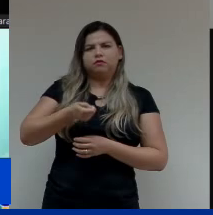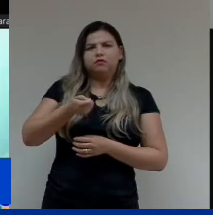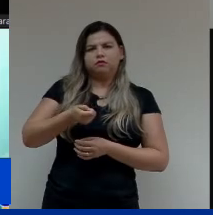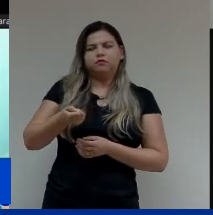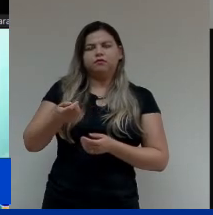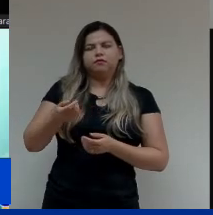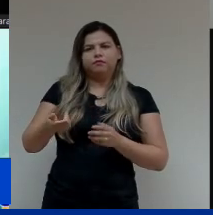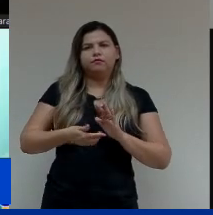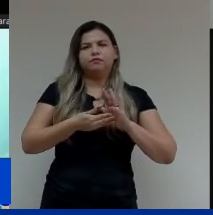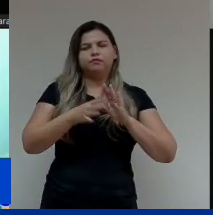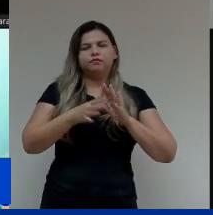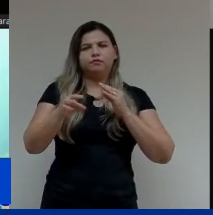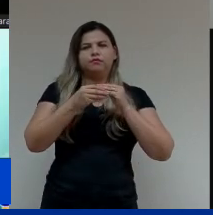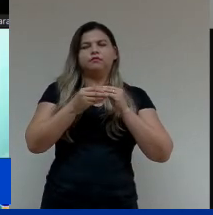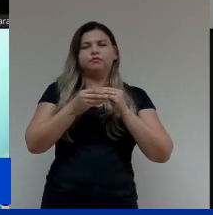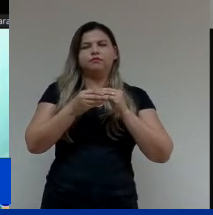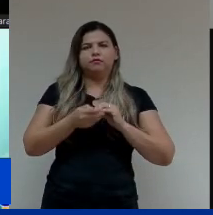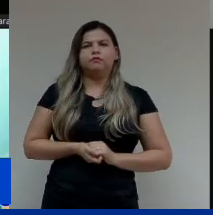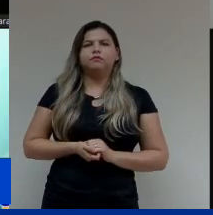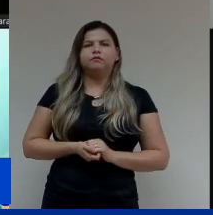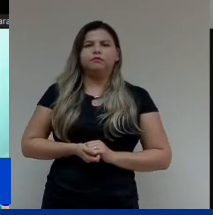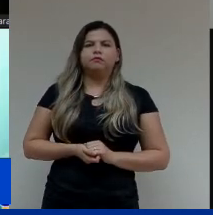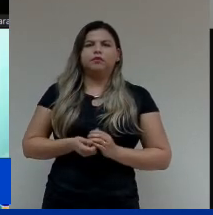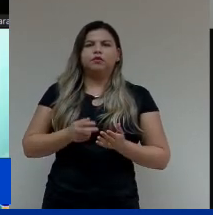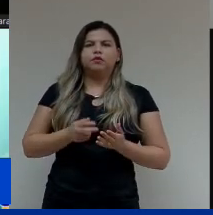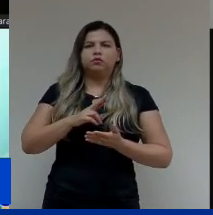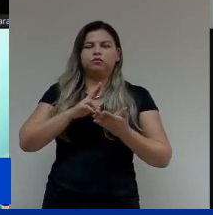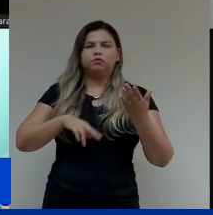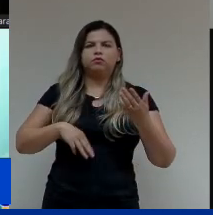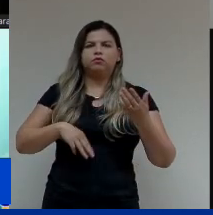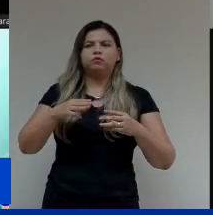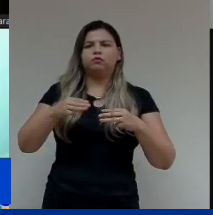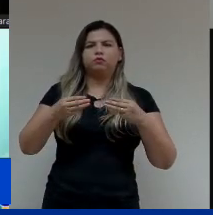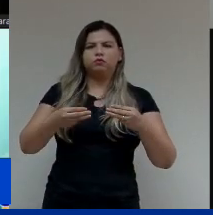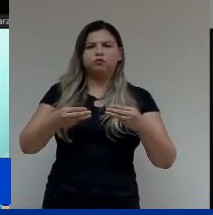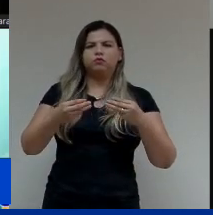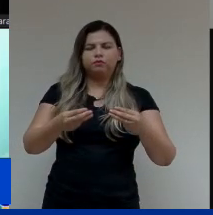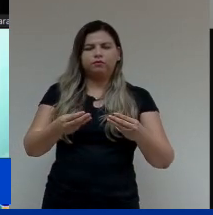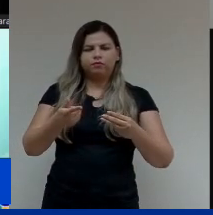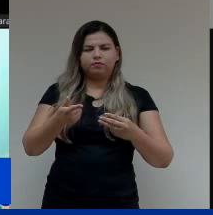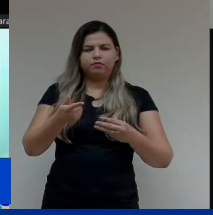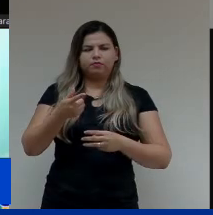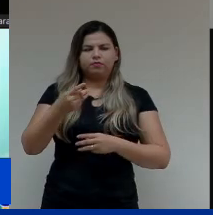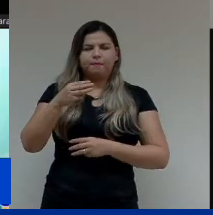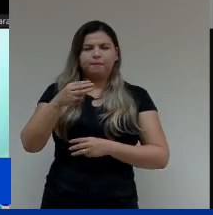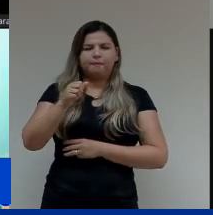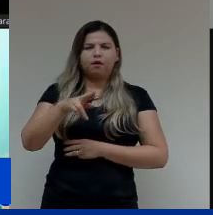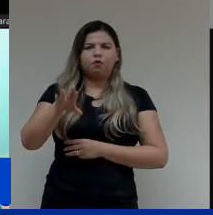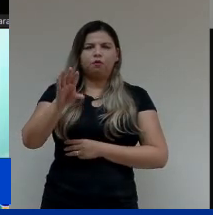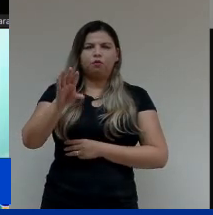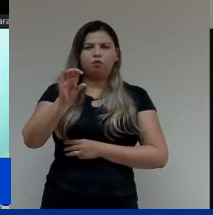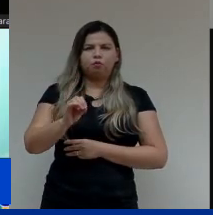no agravo, um recurso especial de relatoria do ministro Mauro Campbell Marques, julgado em